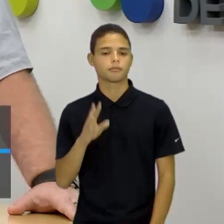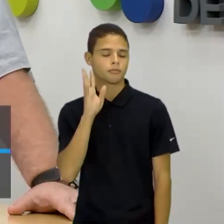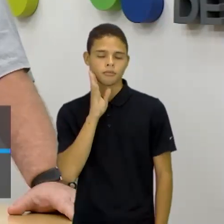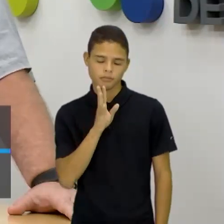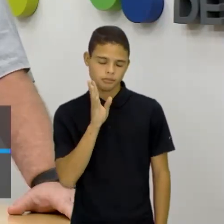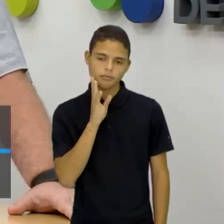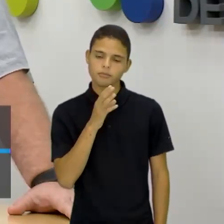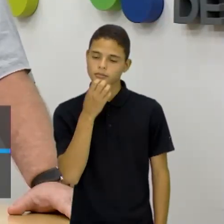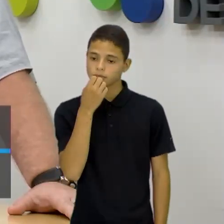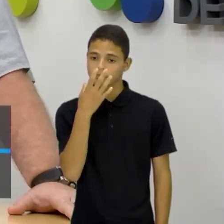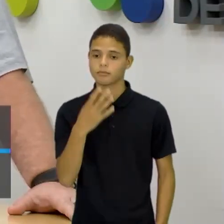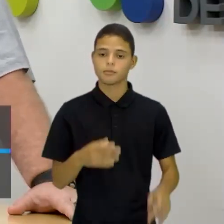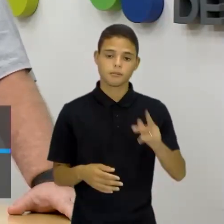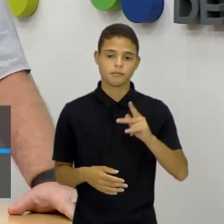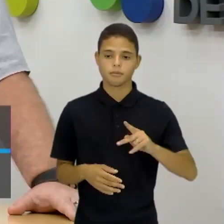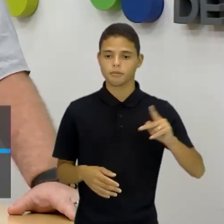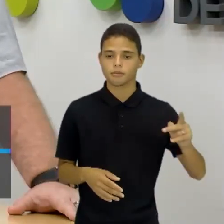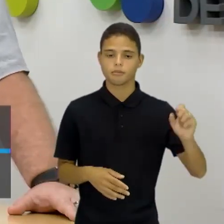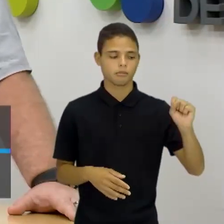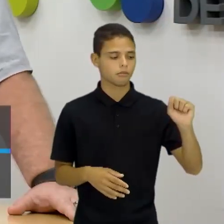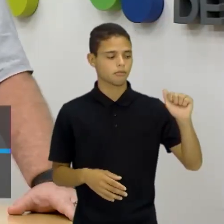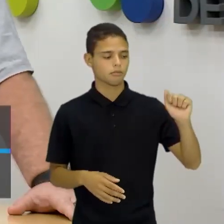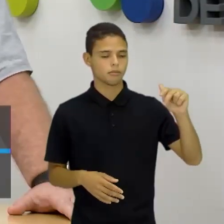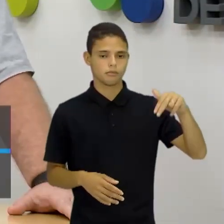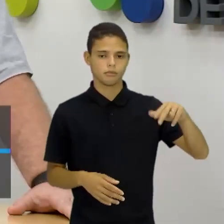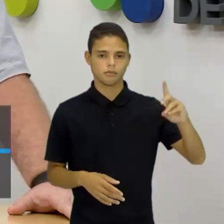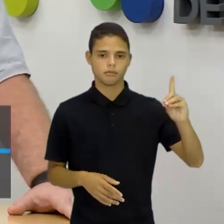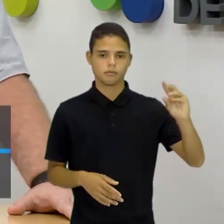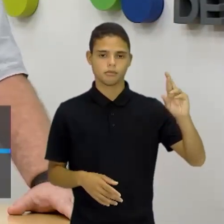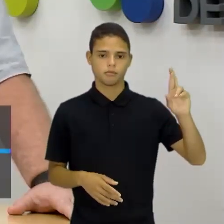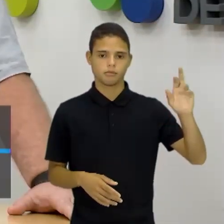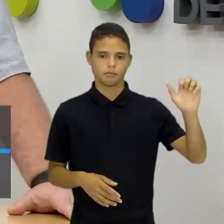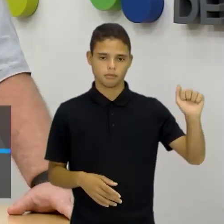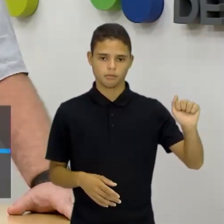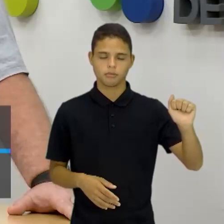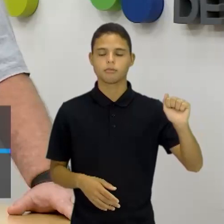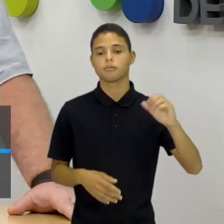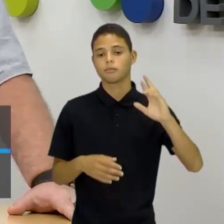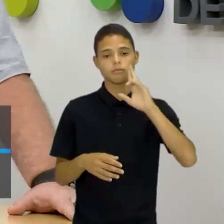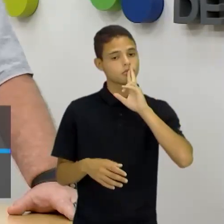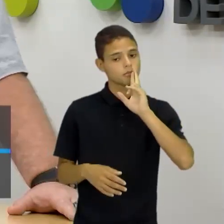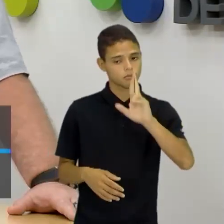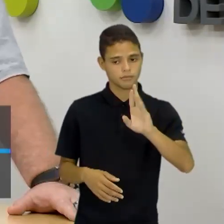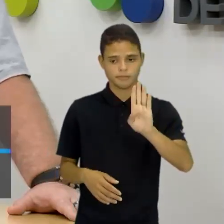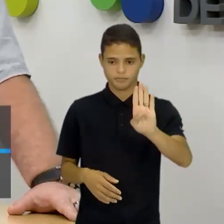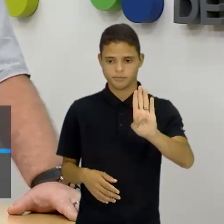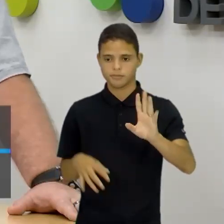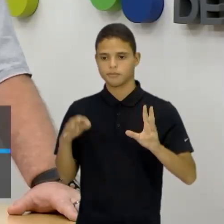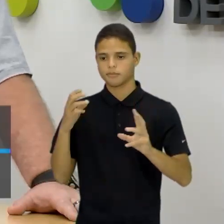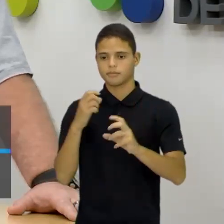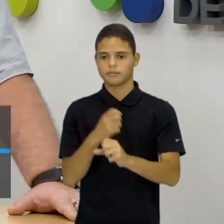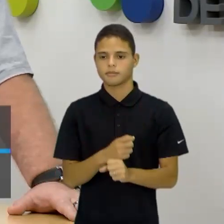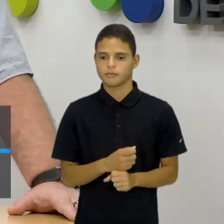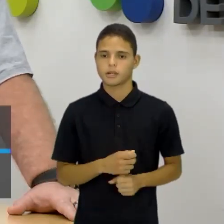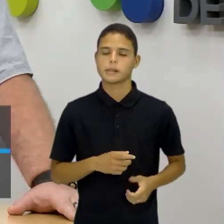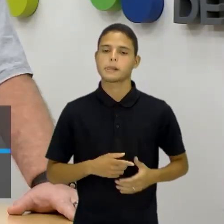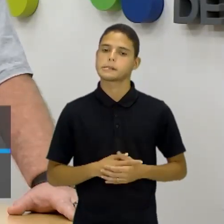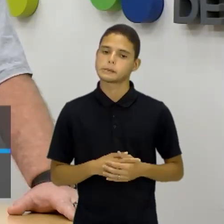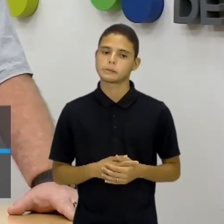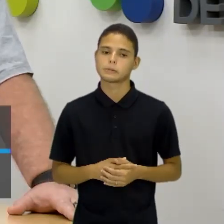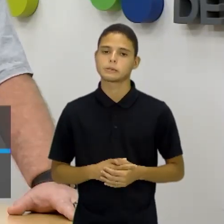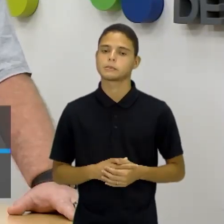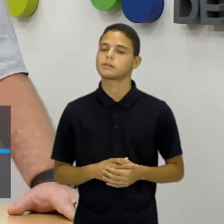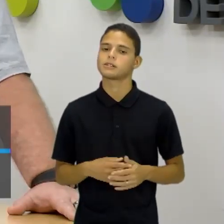que responder até a professora Sandra trouxe até Resposta dela daquela anterior Bené de votação trouxe a resposta do